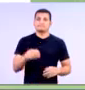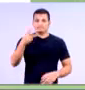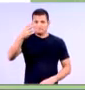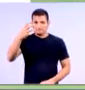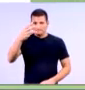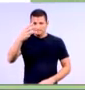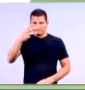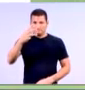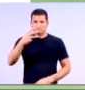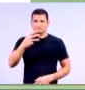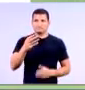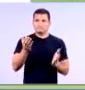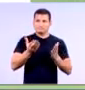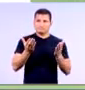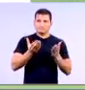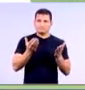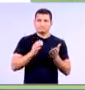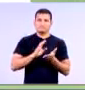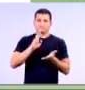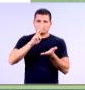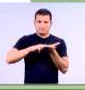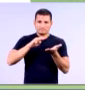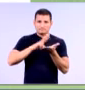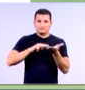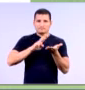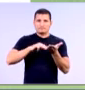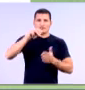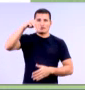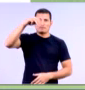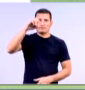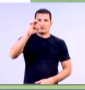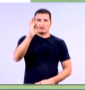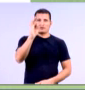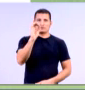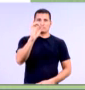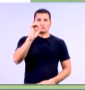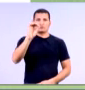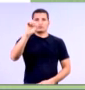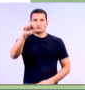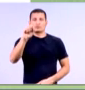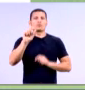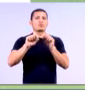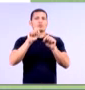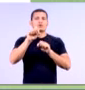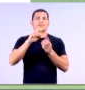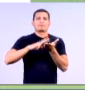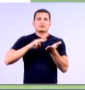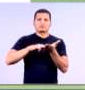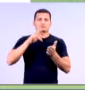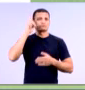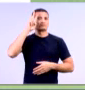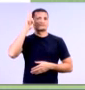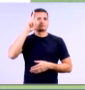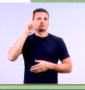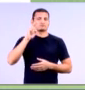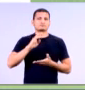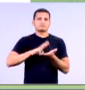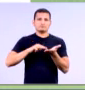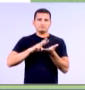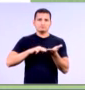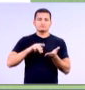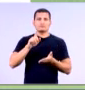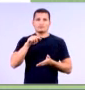minha classe é justamente definir os métodos. E o que são métodos? Relembrando,